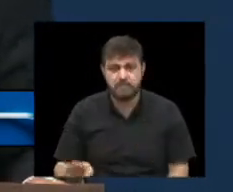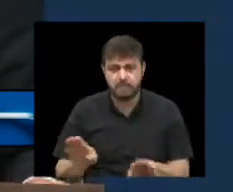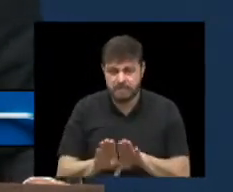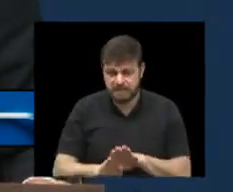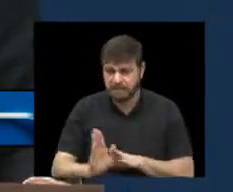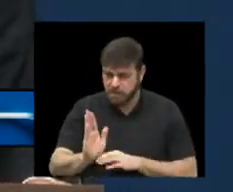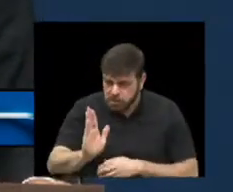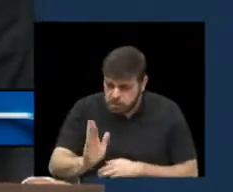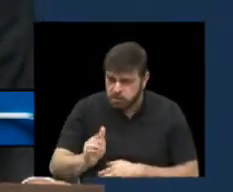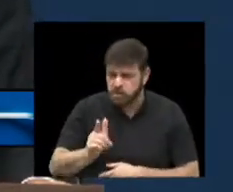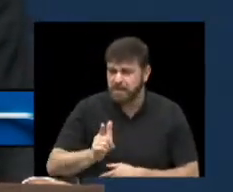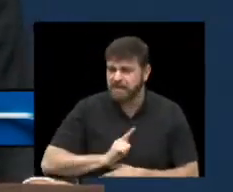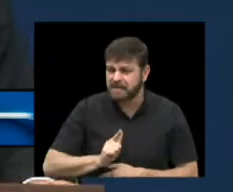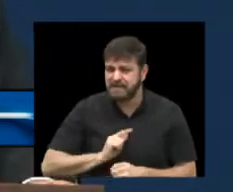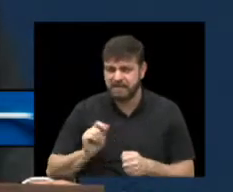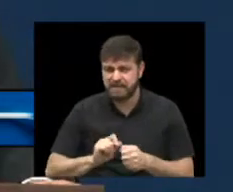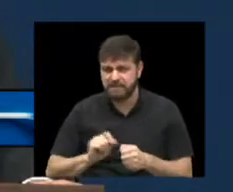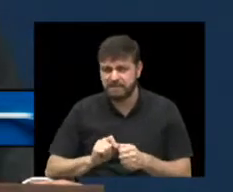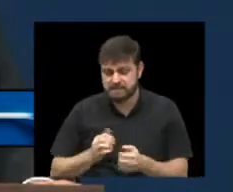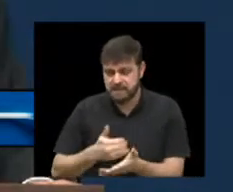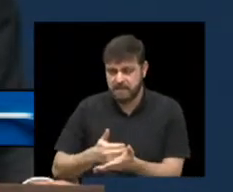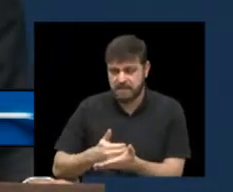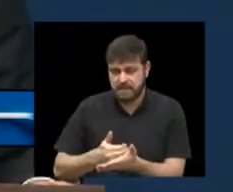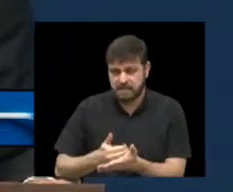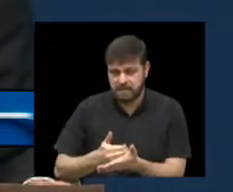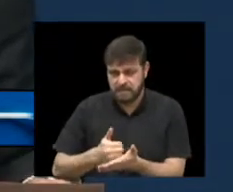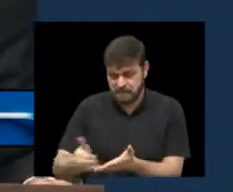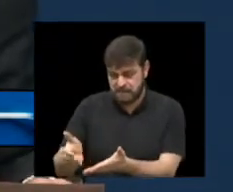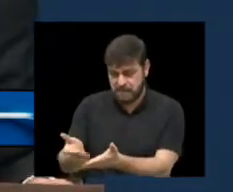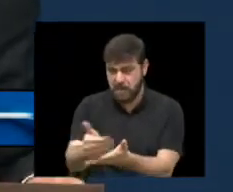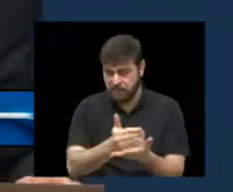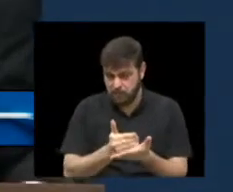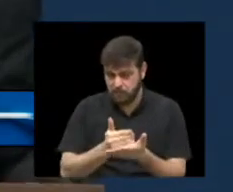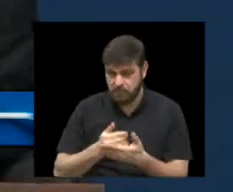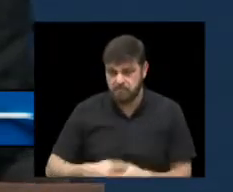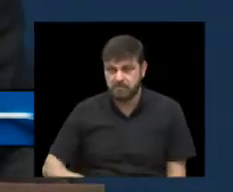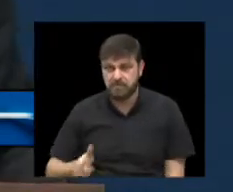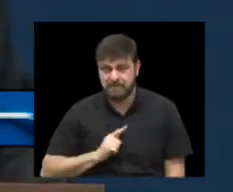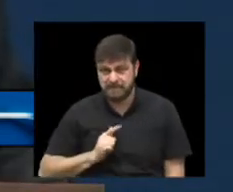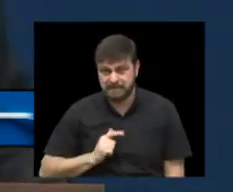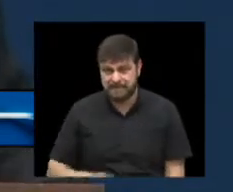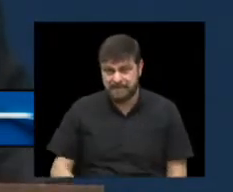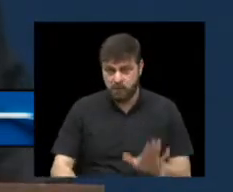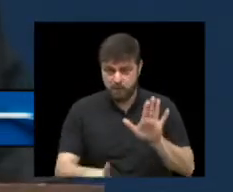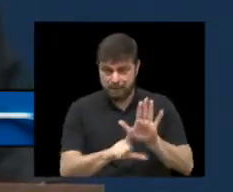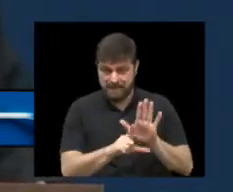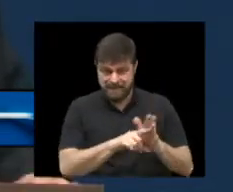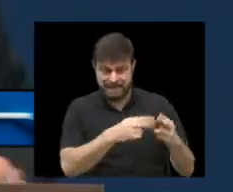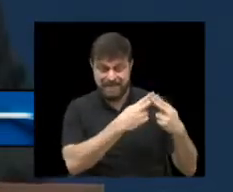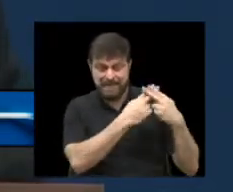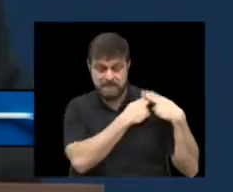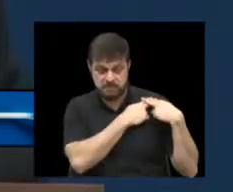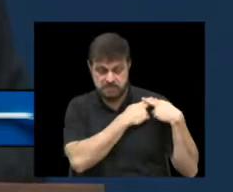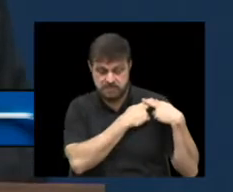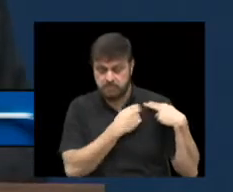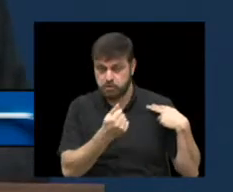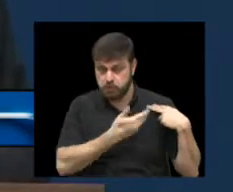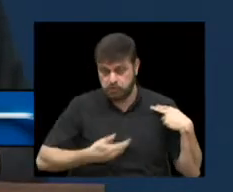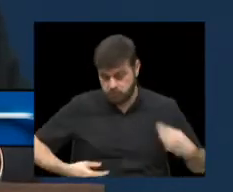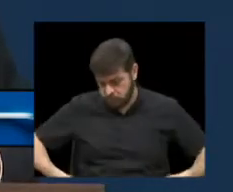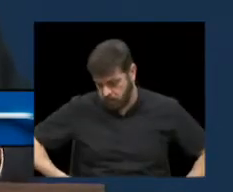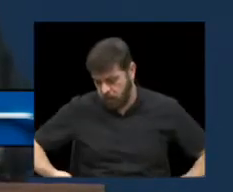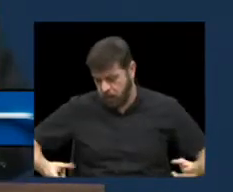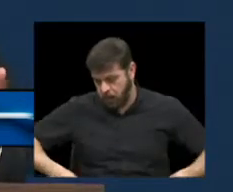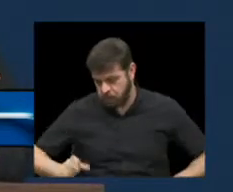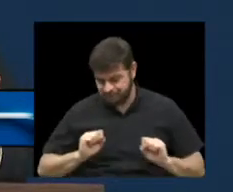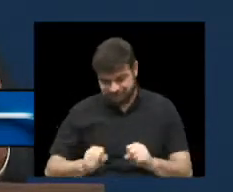também de buscar o equilíbrio fiscal, atendendo, inclusive, à Lei de Responsabilidade Fiscal. Ou seja, todo o esforço do